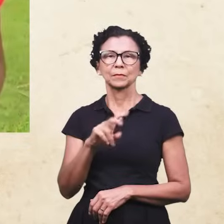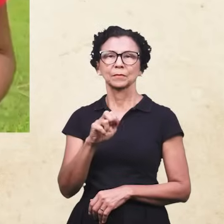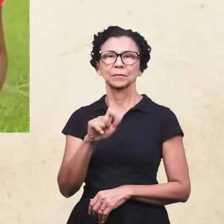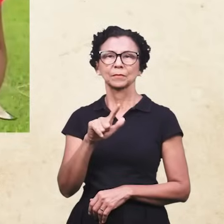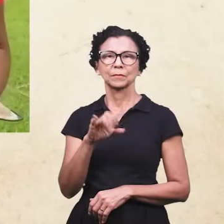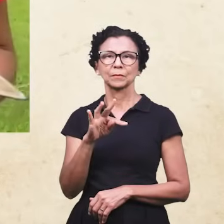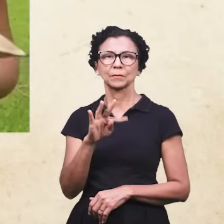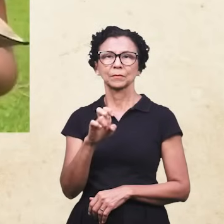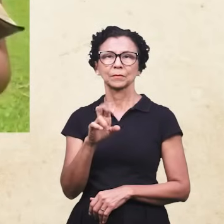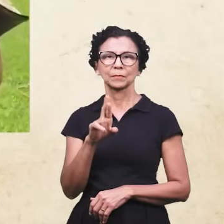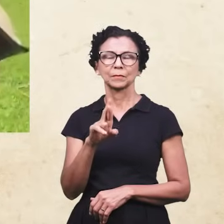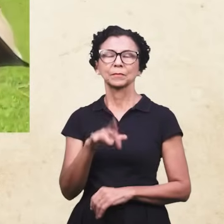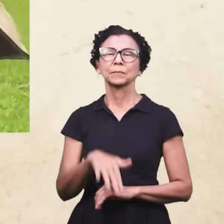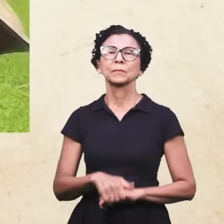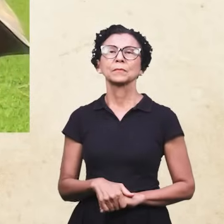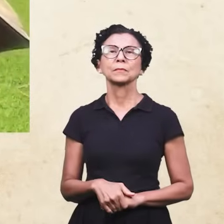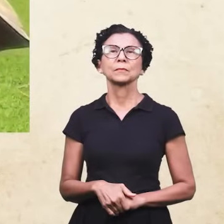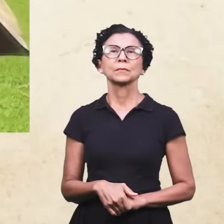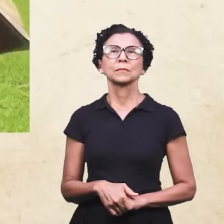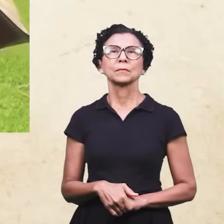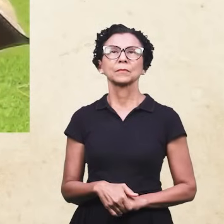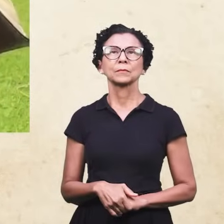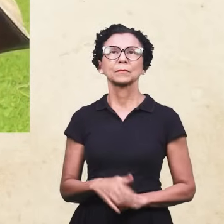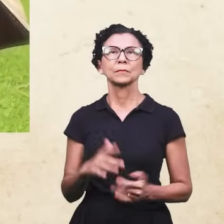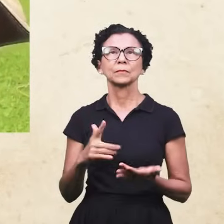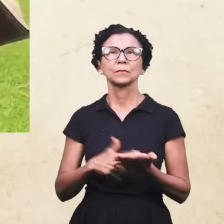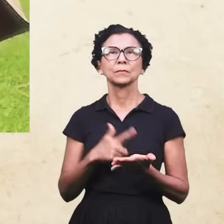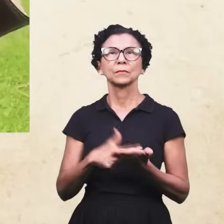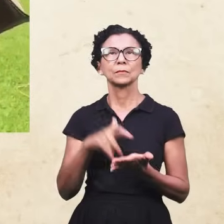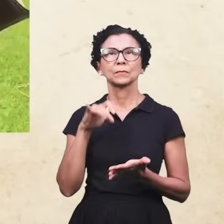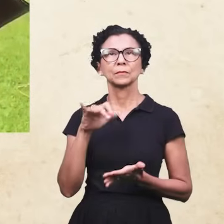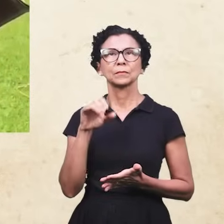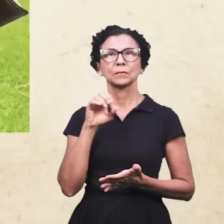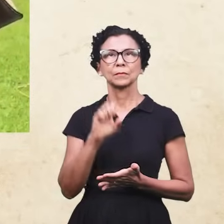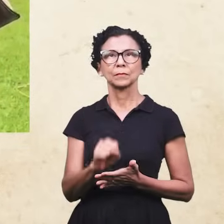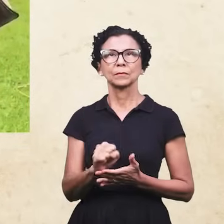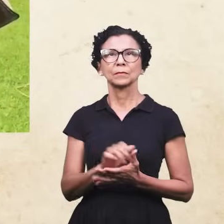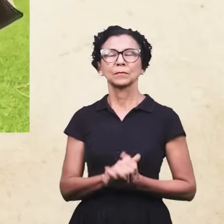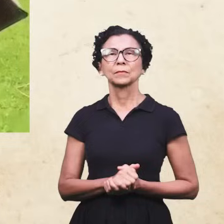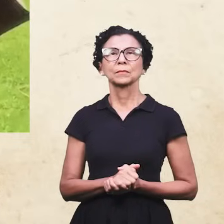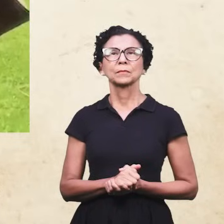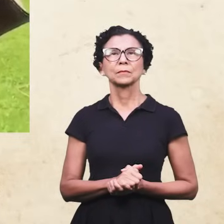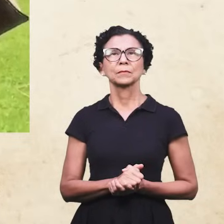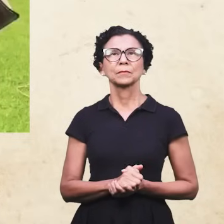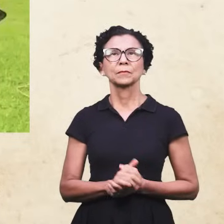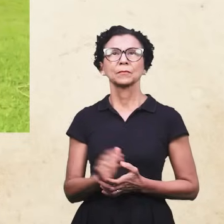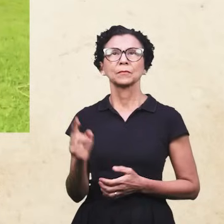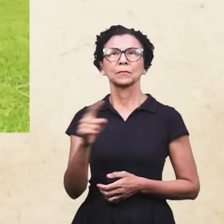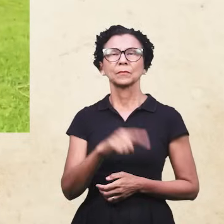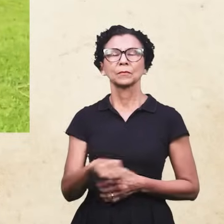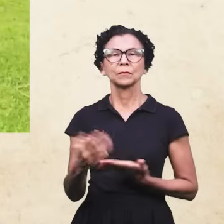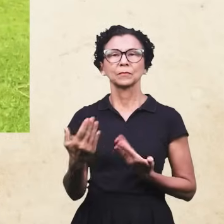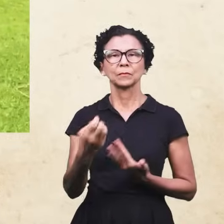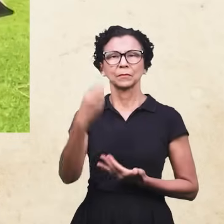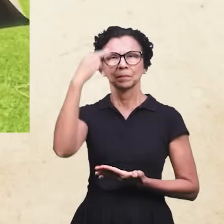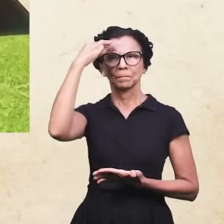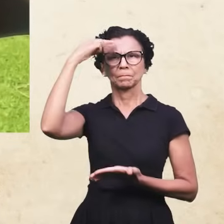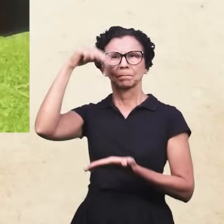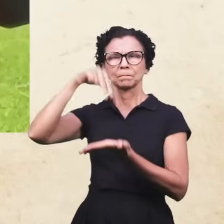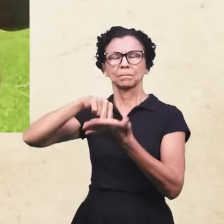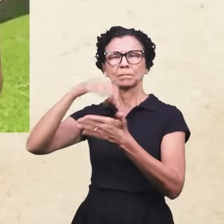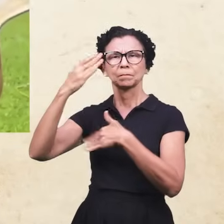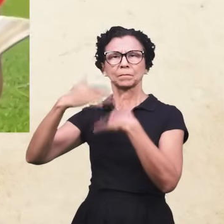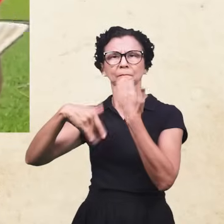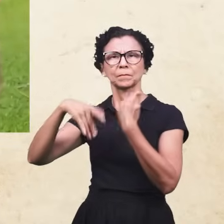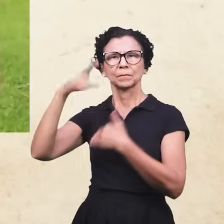Júnior. Em Isaías tem um texto que nos fala: tu conservarás em paz aquele cuja mente está firme em ti,